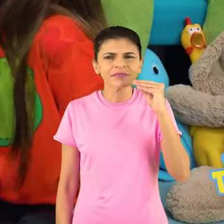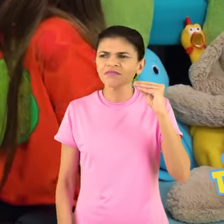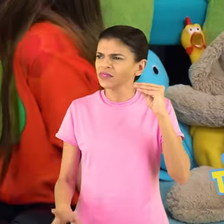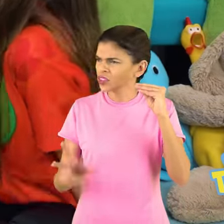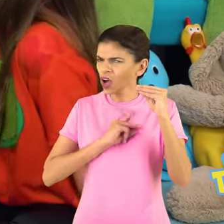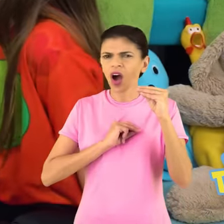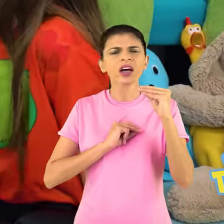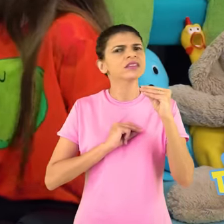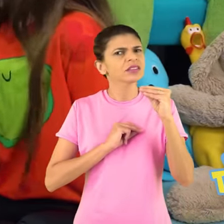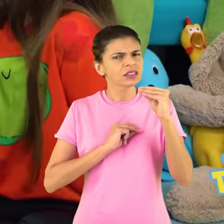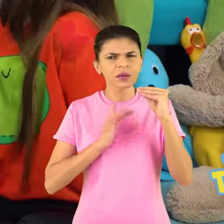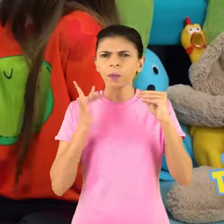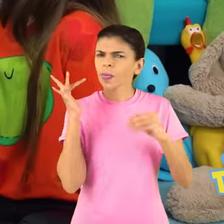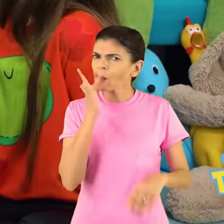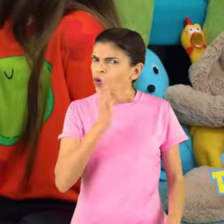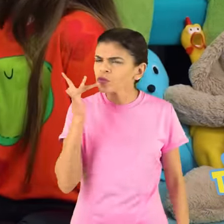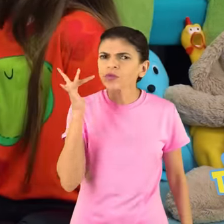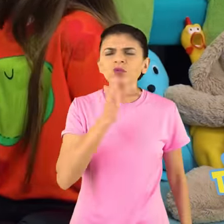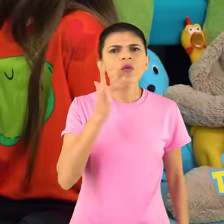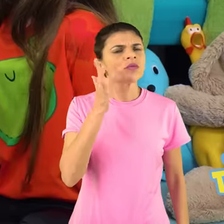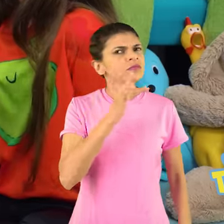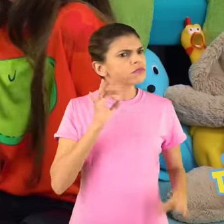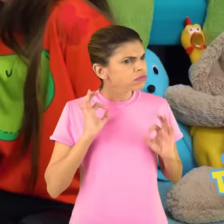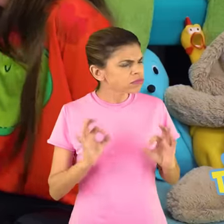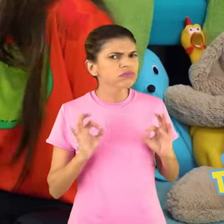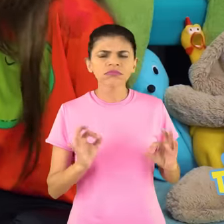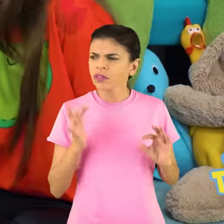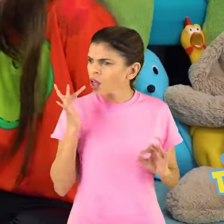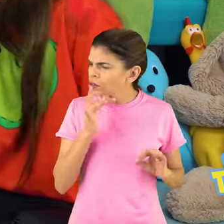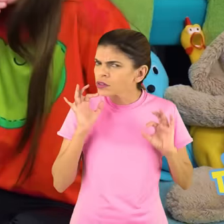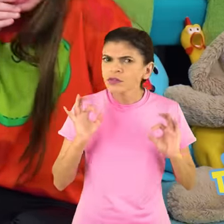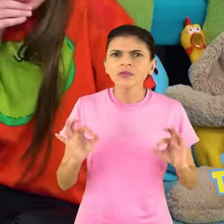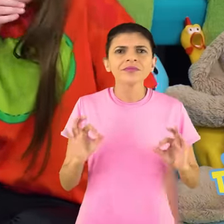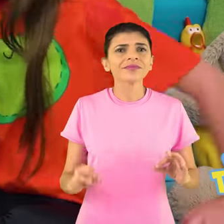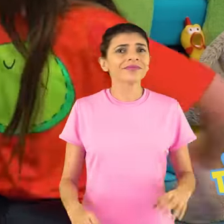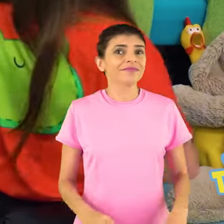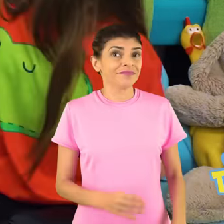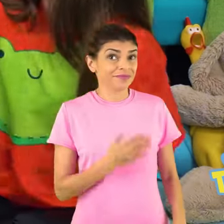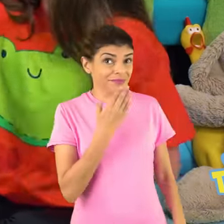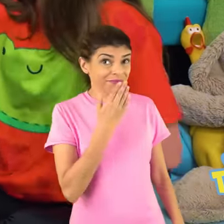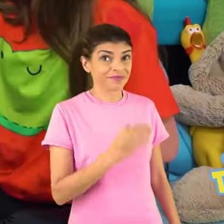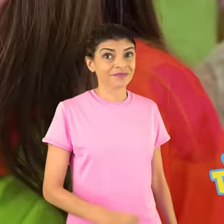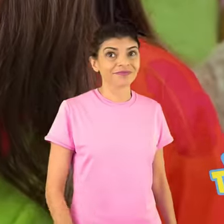Nossa, gostoso mesmo esse chocolate.